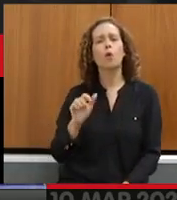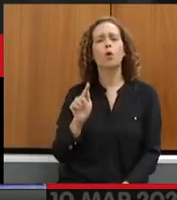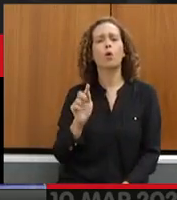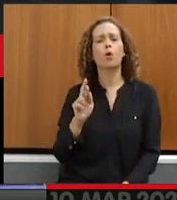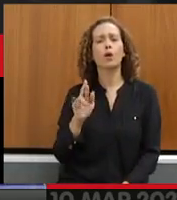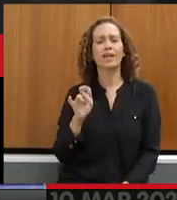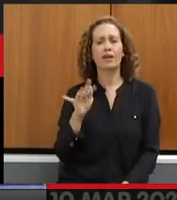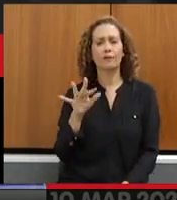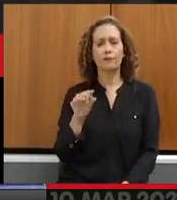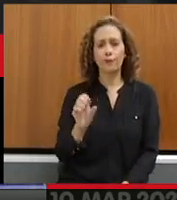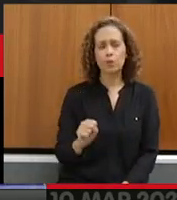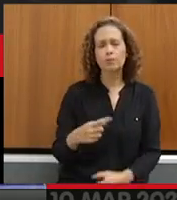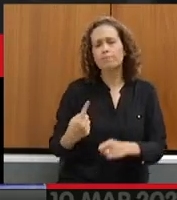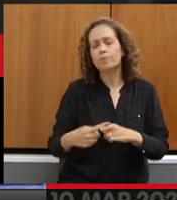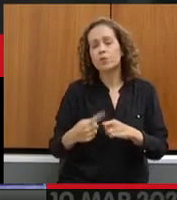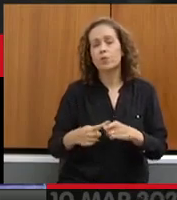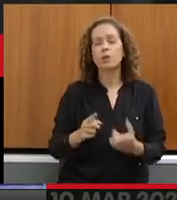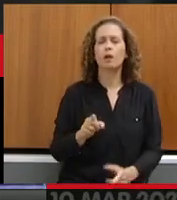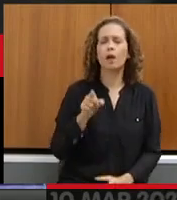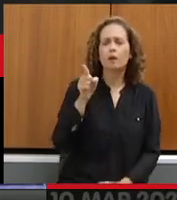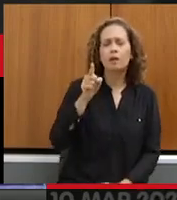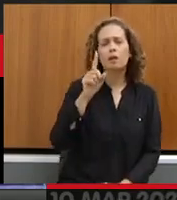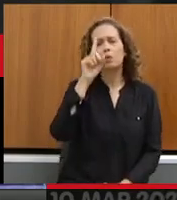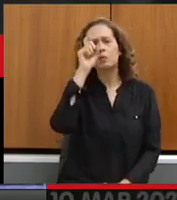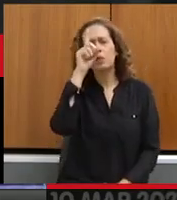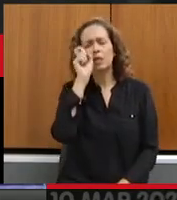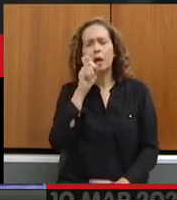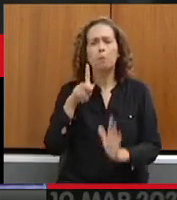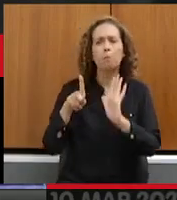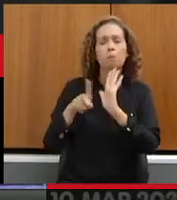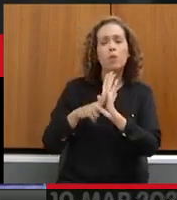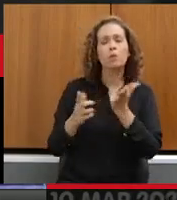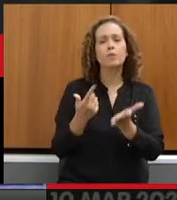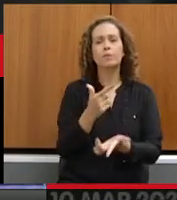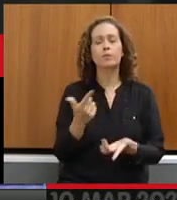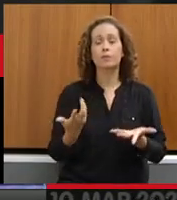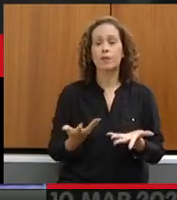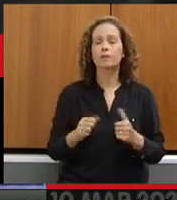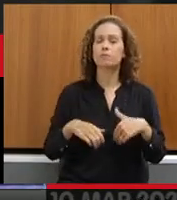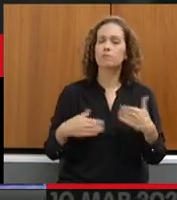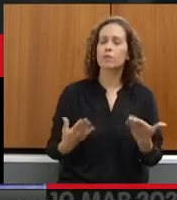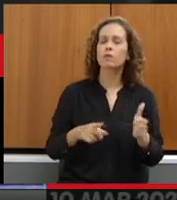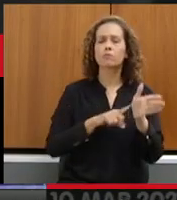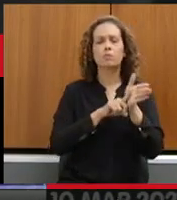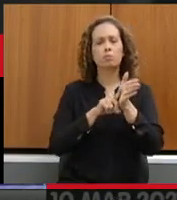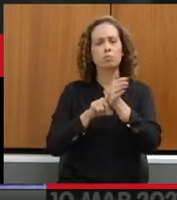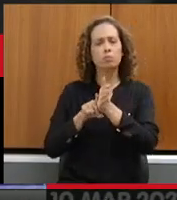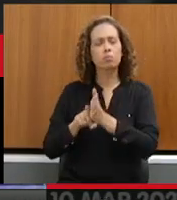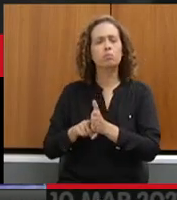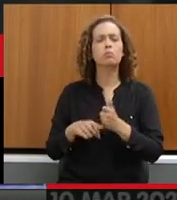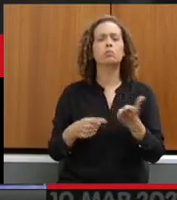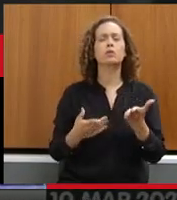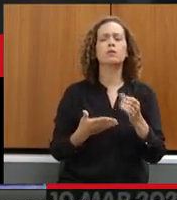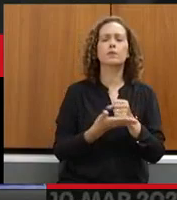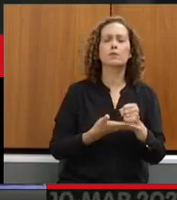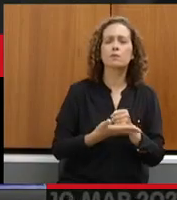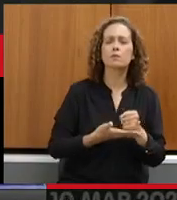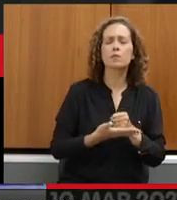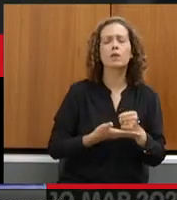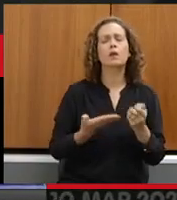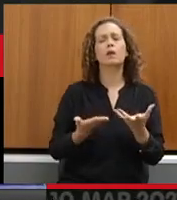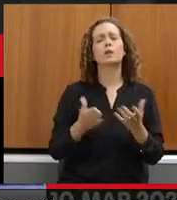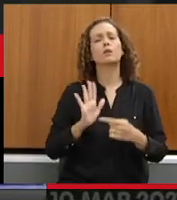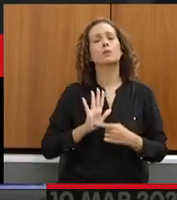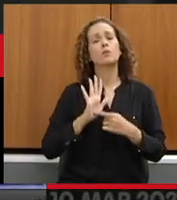quer o objetivo daquele Hospital específicos nós estamos trabalhando com uma solicitação fundamentada mostrando o impacto